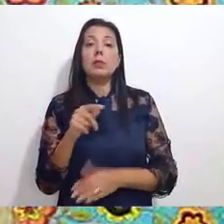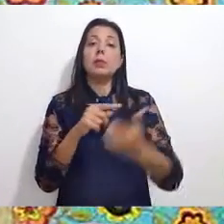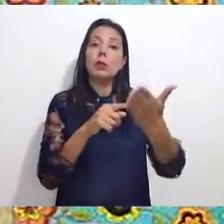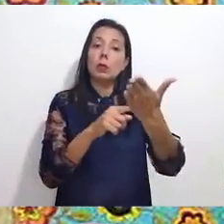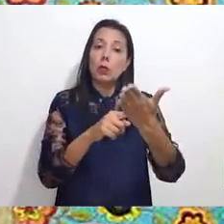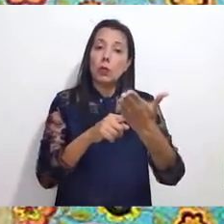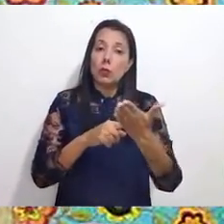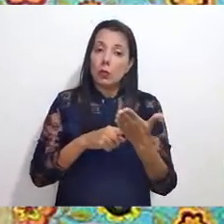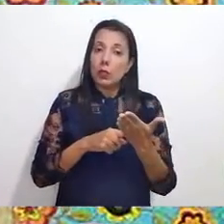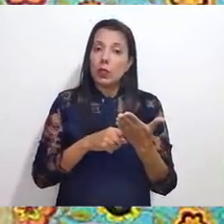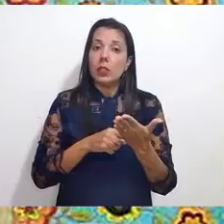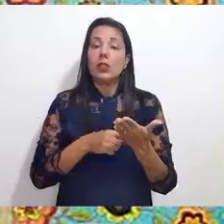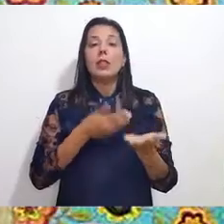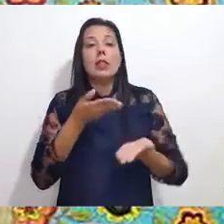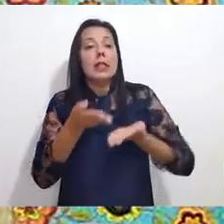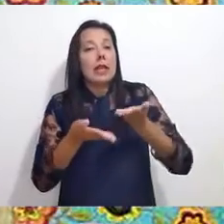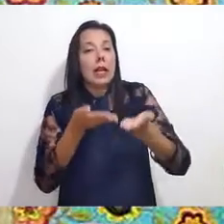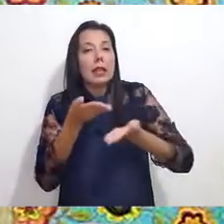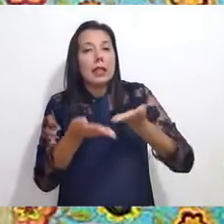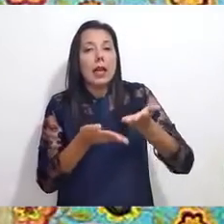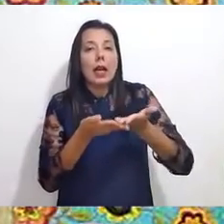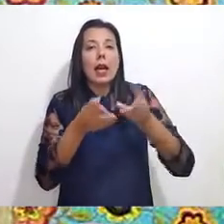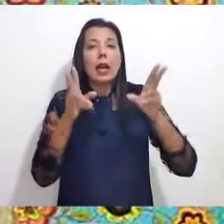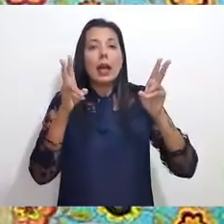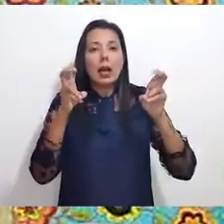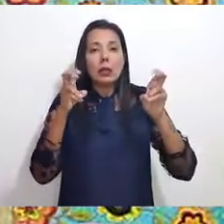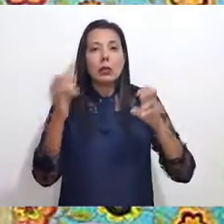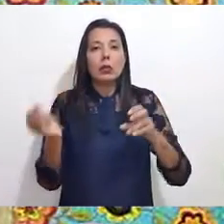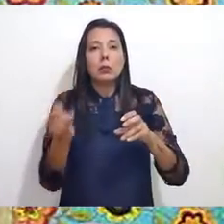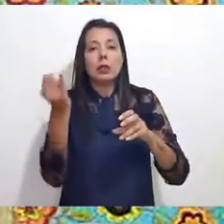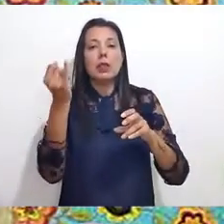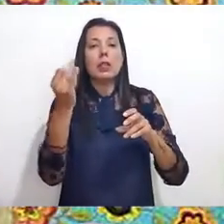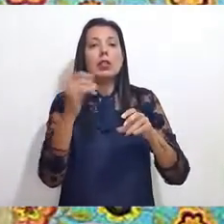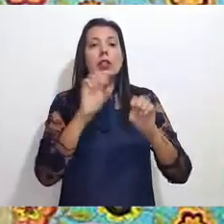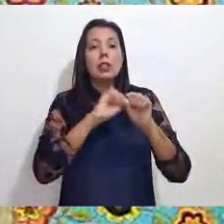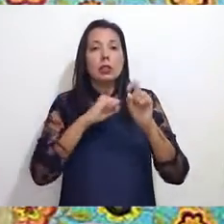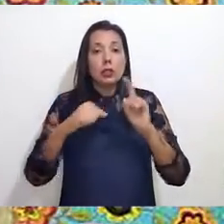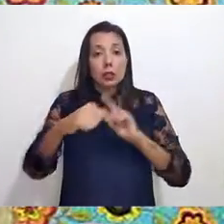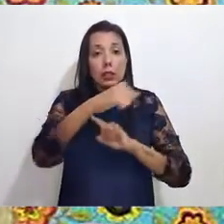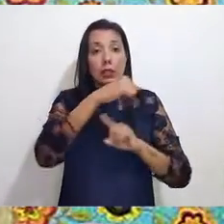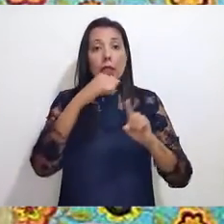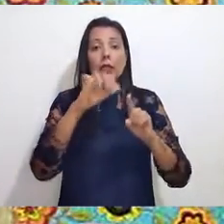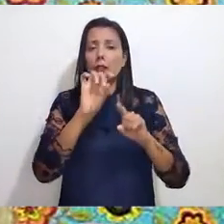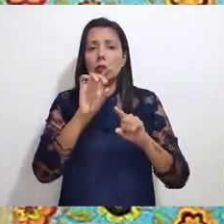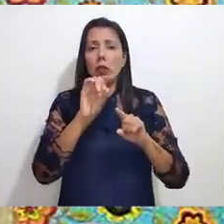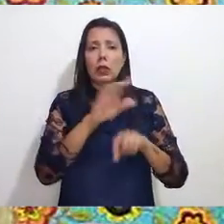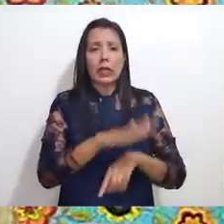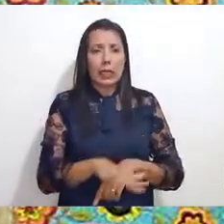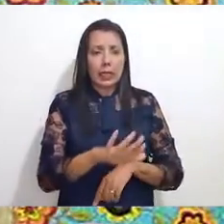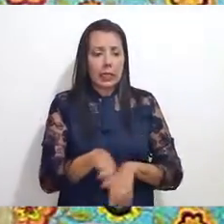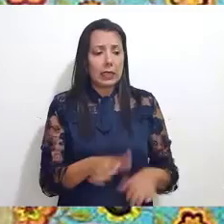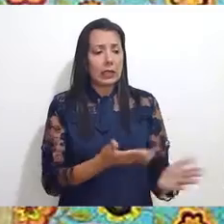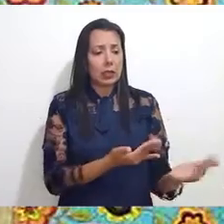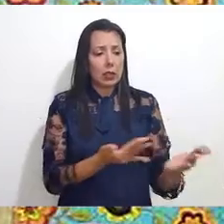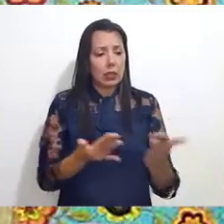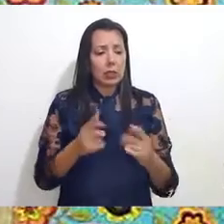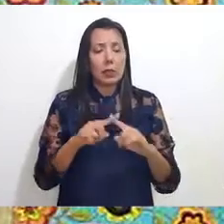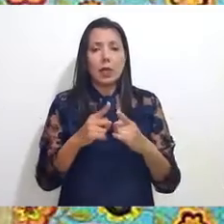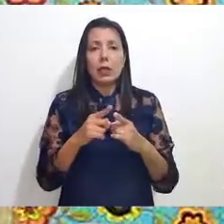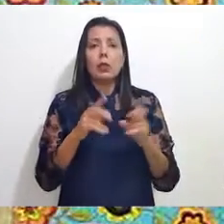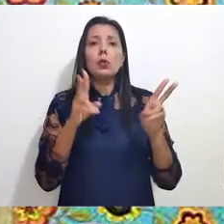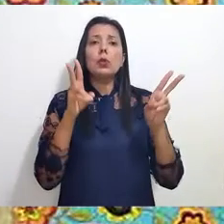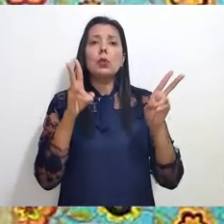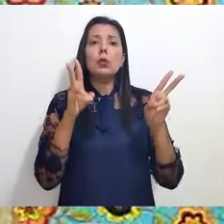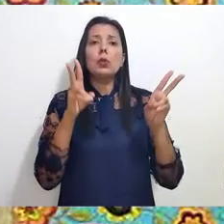que é tão importante na sociedade, não só para crianças e adolescentes, mas é um tema importante para toda a nossa